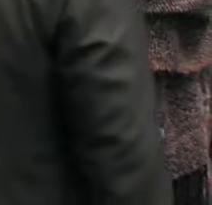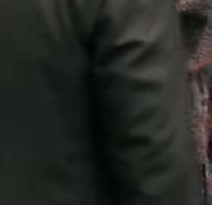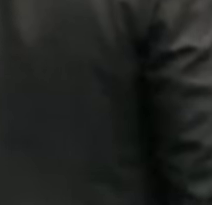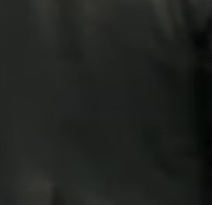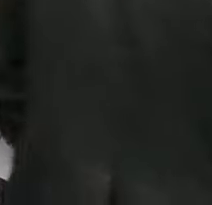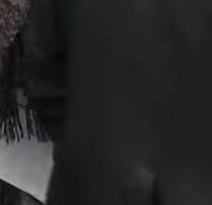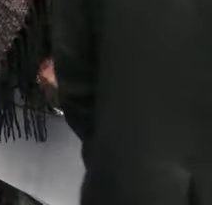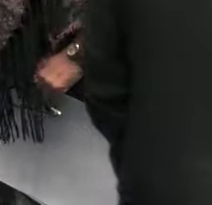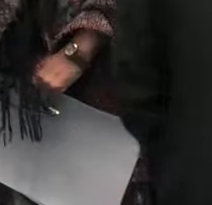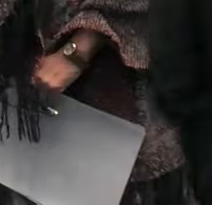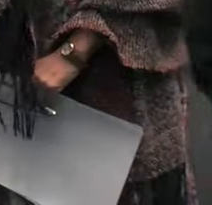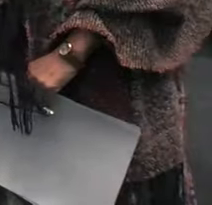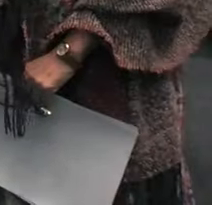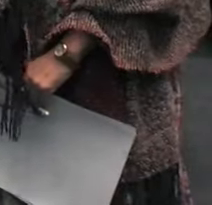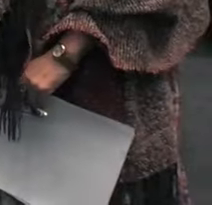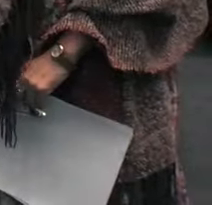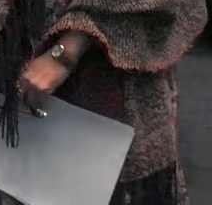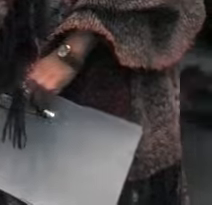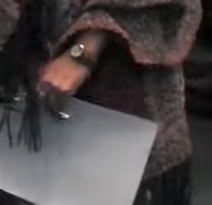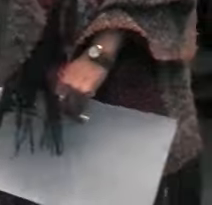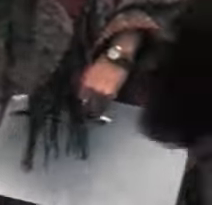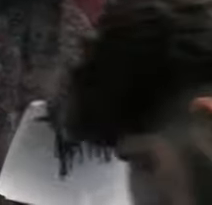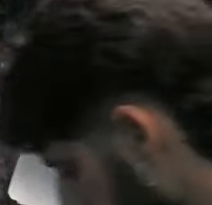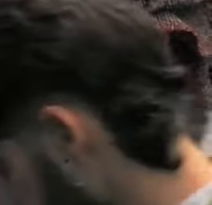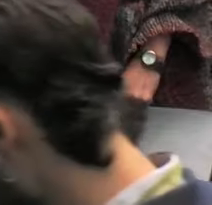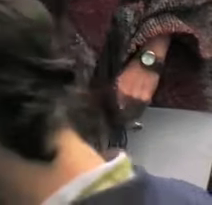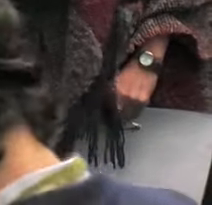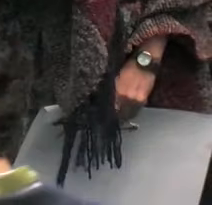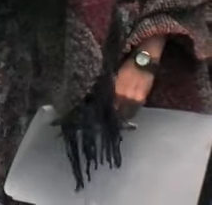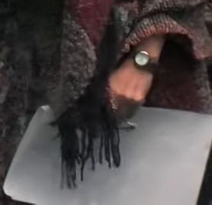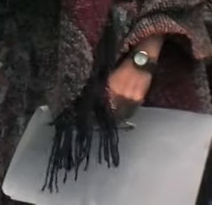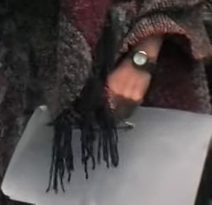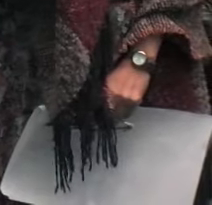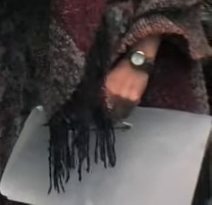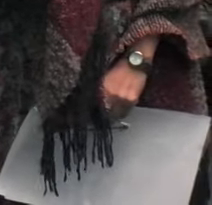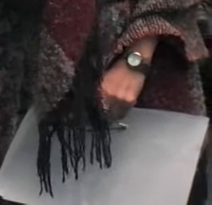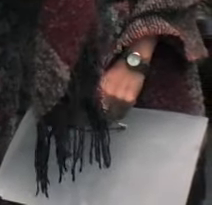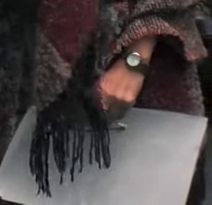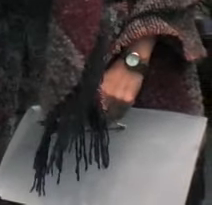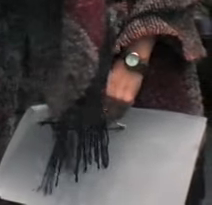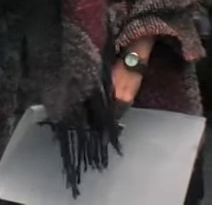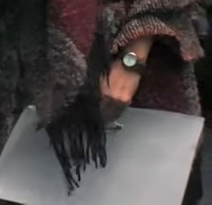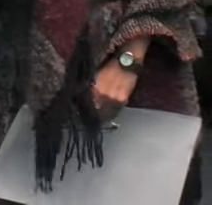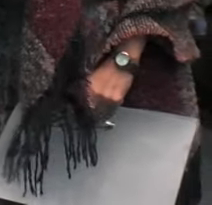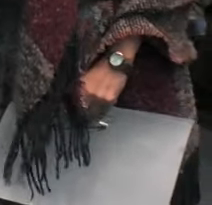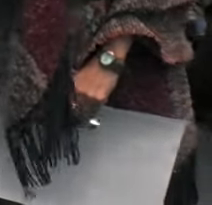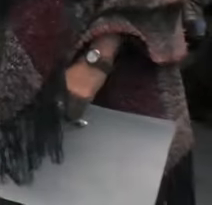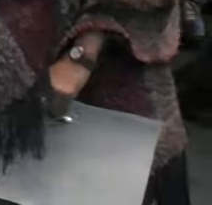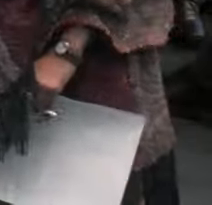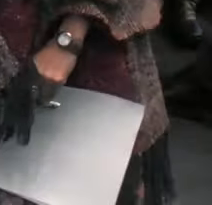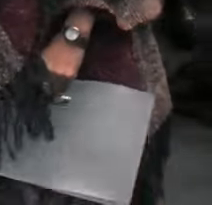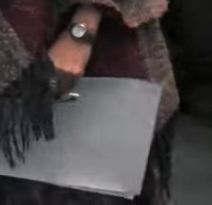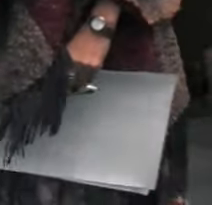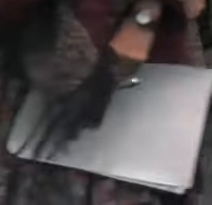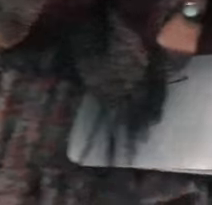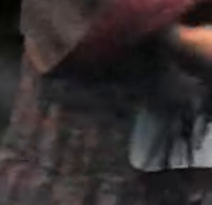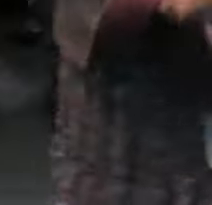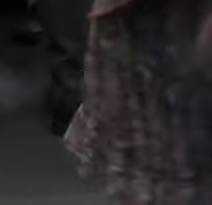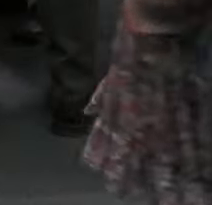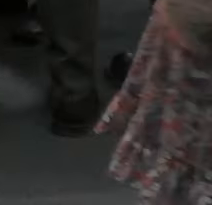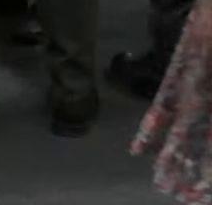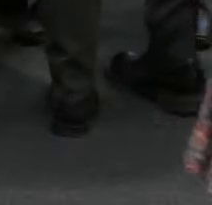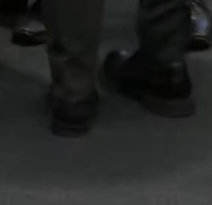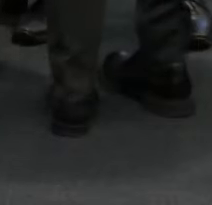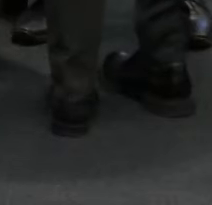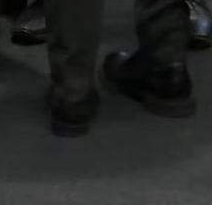de retirar a Assembleia. Não cabe nessa altura. Os deputados aprovam a lei, votam